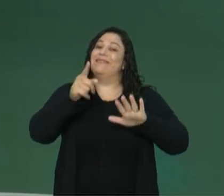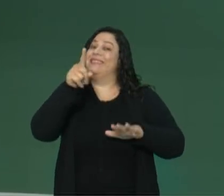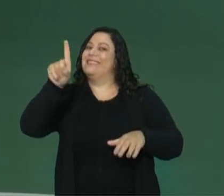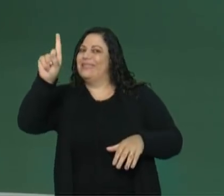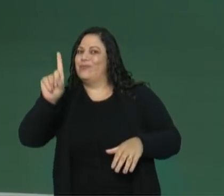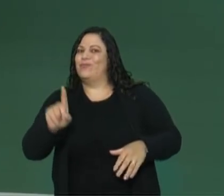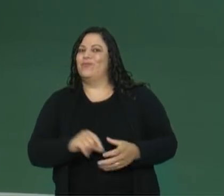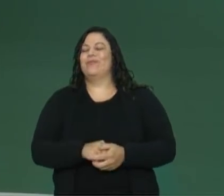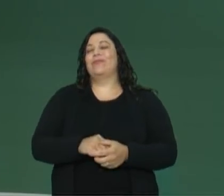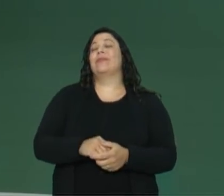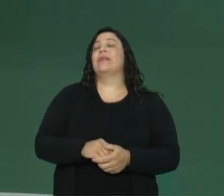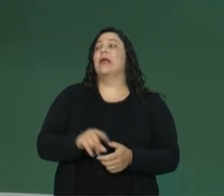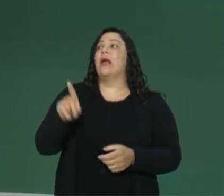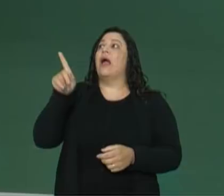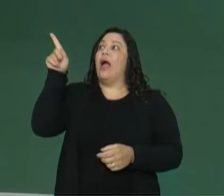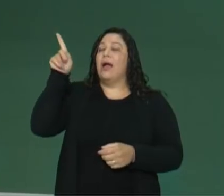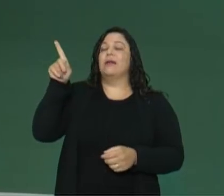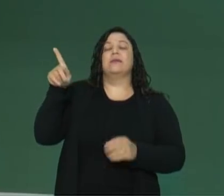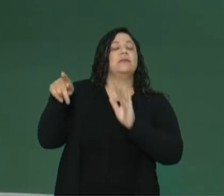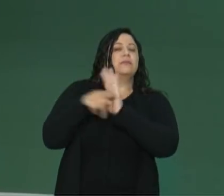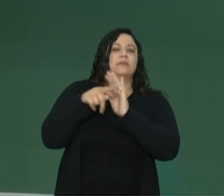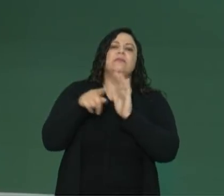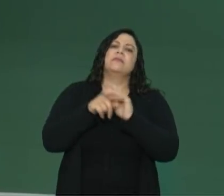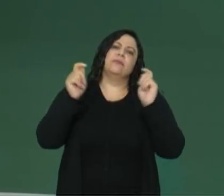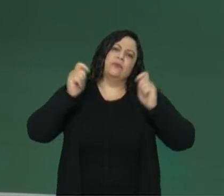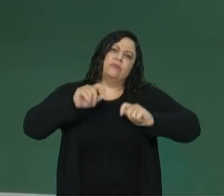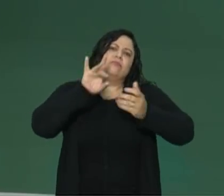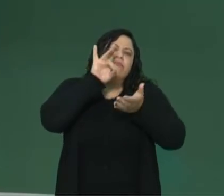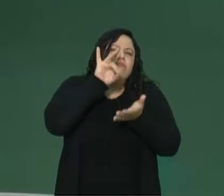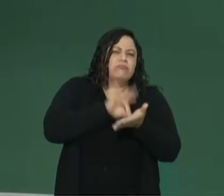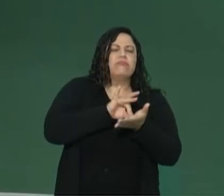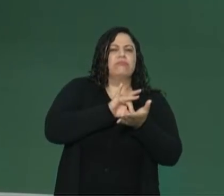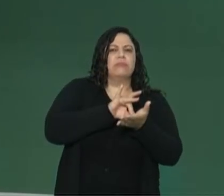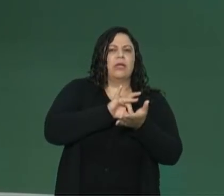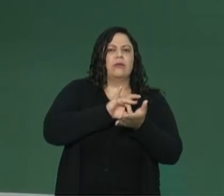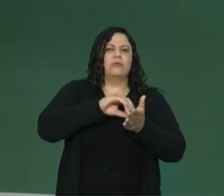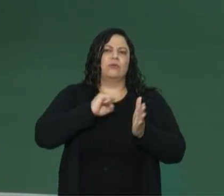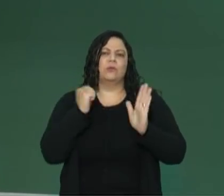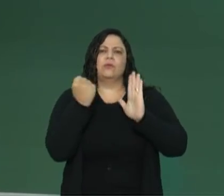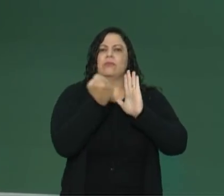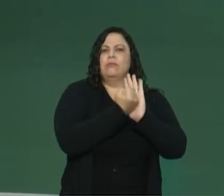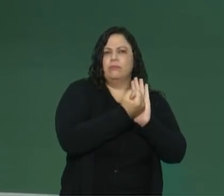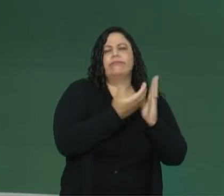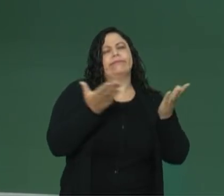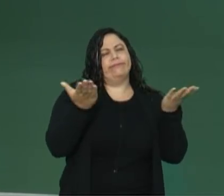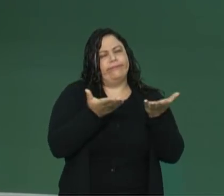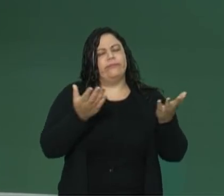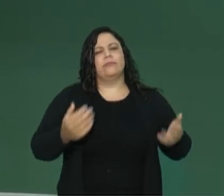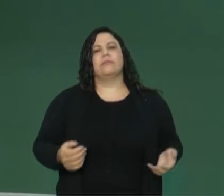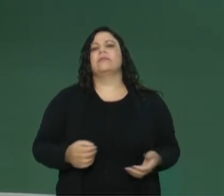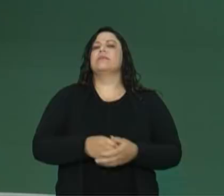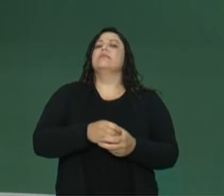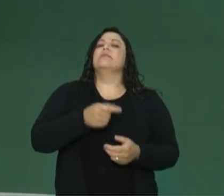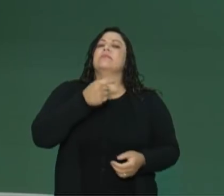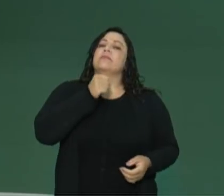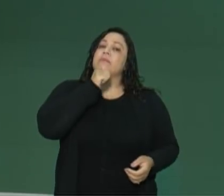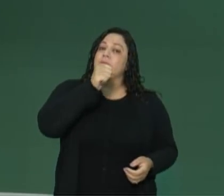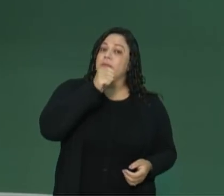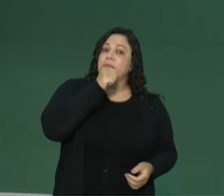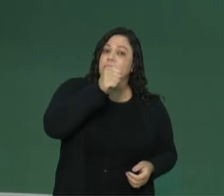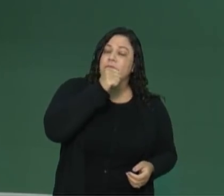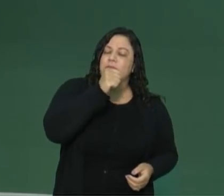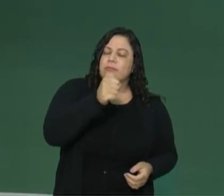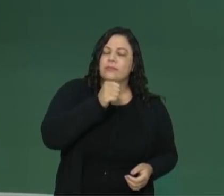Nesse caso, são fontes oficiais aqui que estão sendo marcadas. Então, o repórter fez entrevistas com